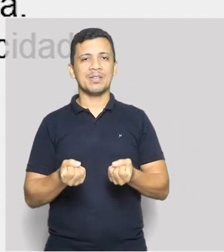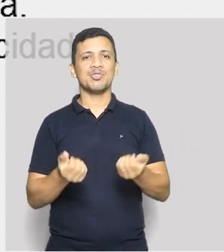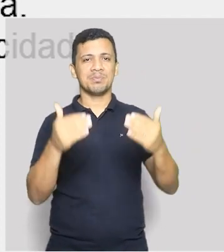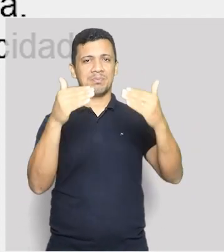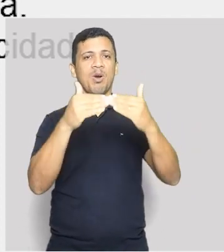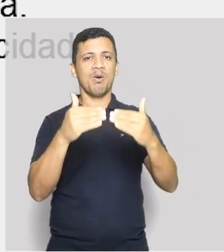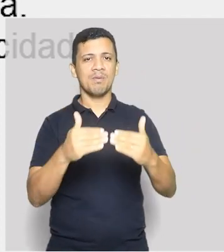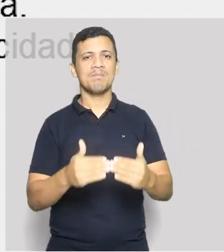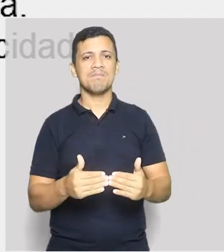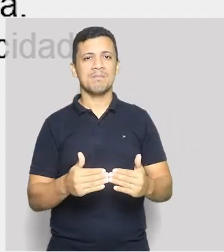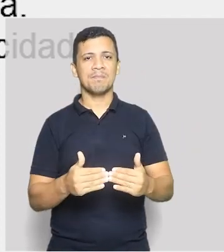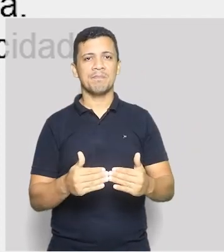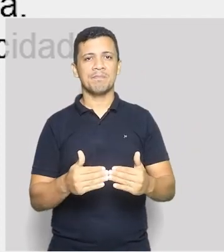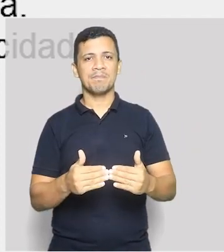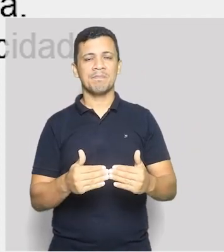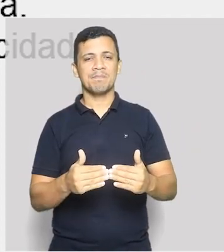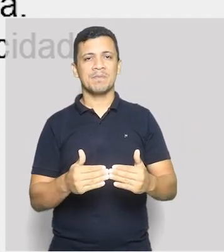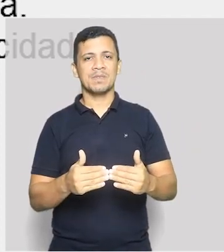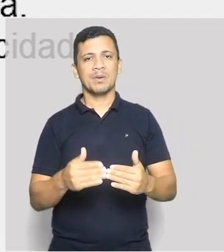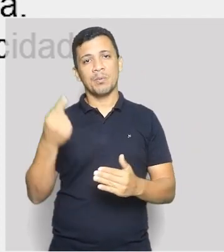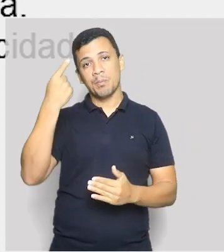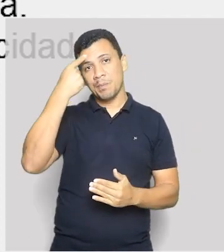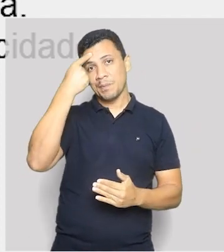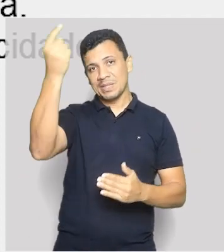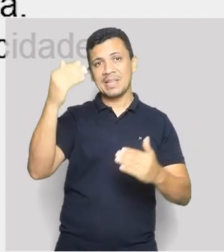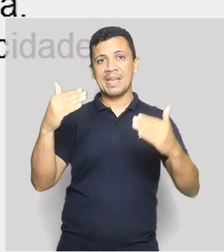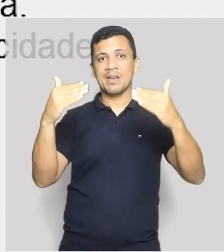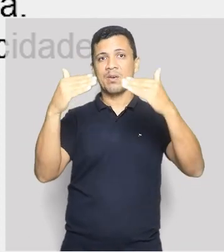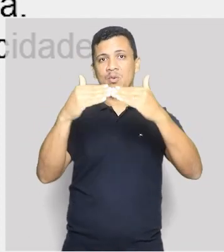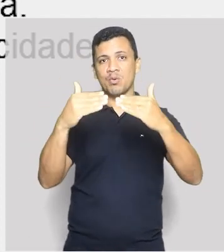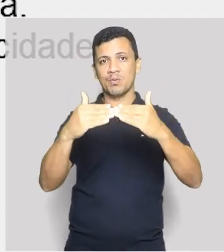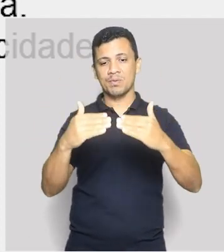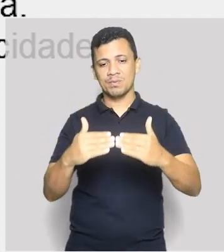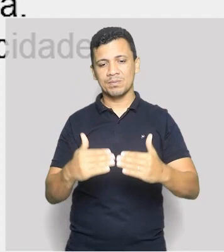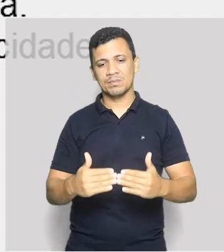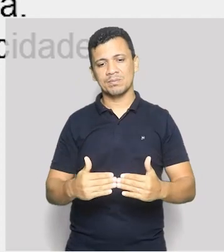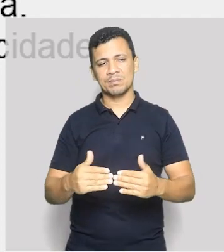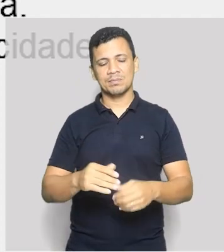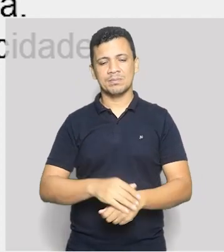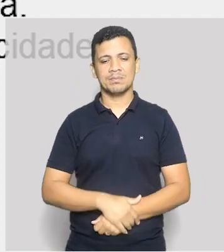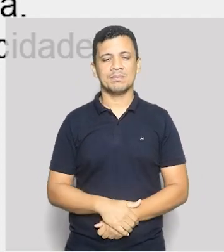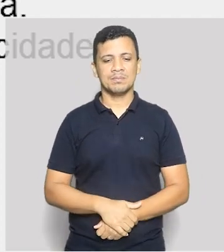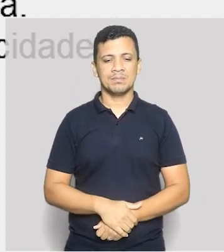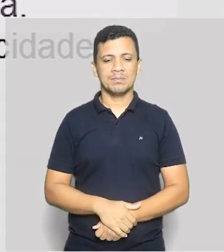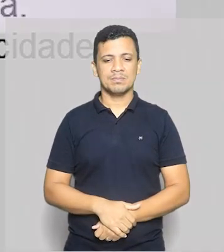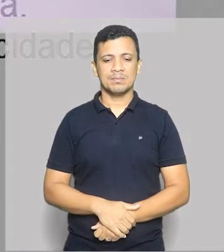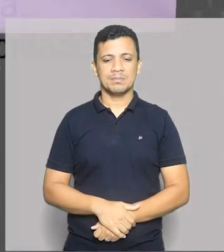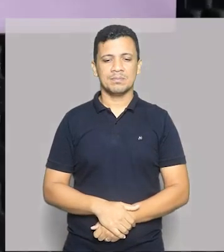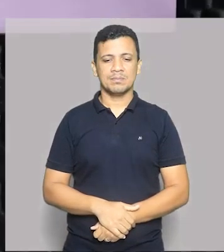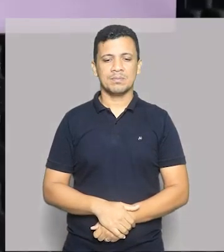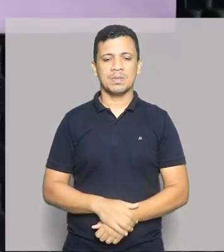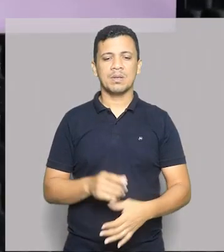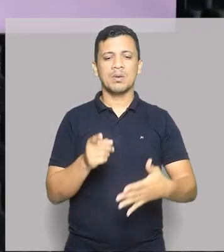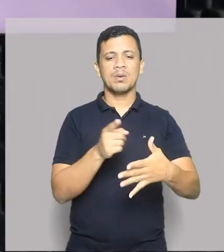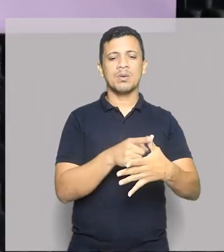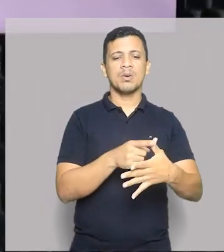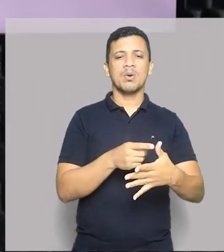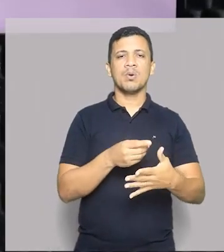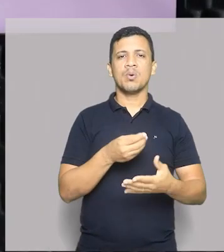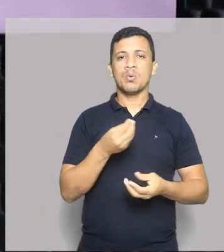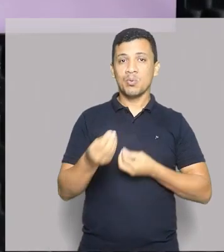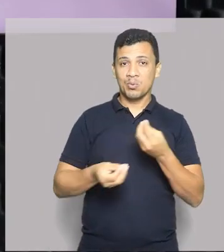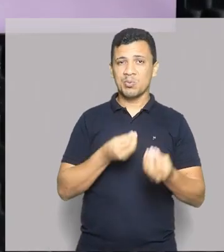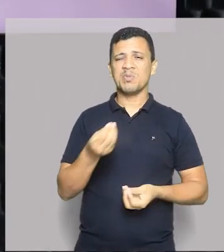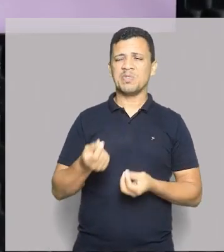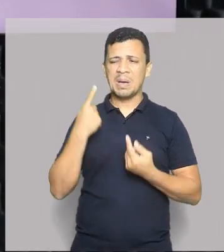conformidade, tá bom? Ideia de conformidade. Então vamos lá. Como havia muito